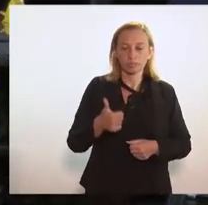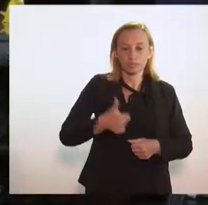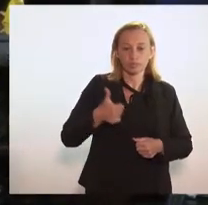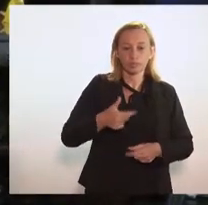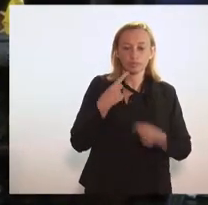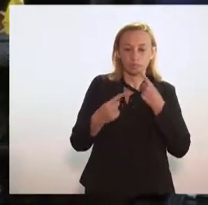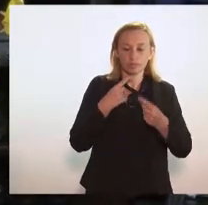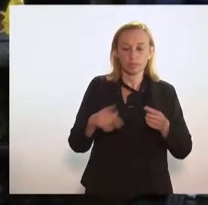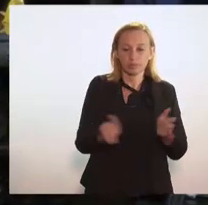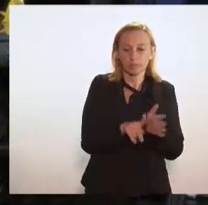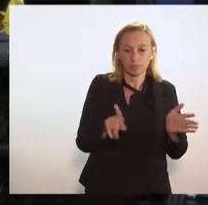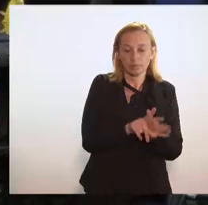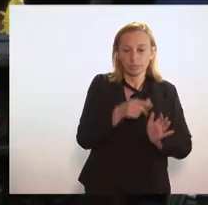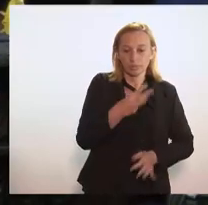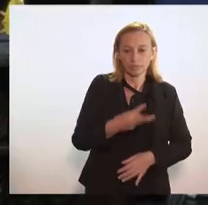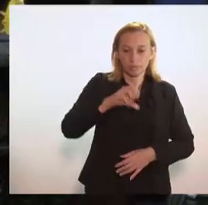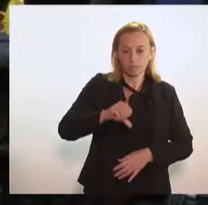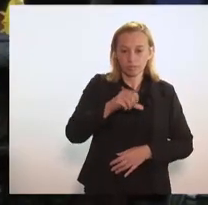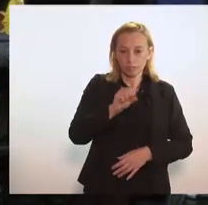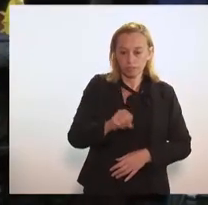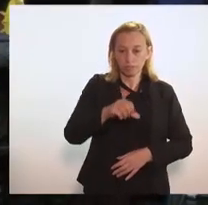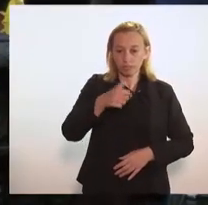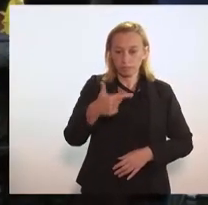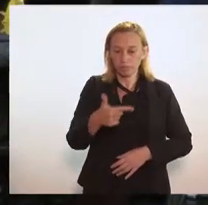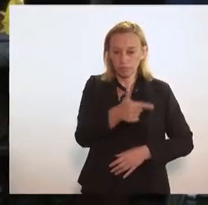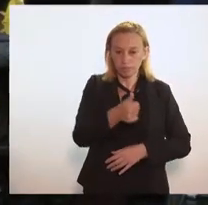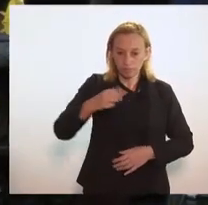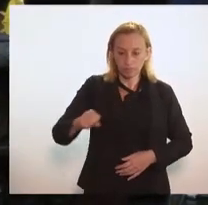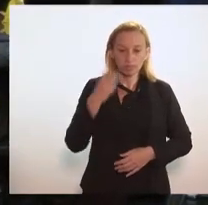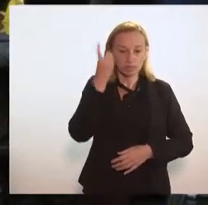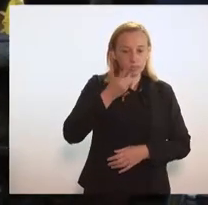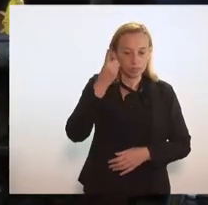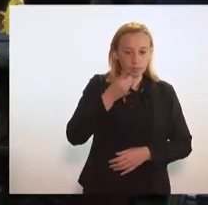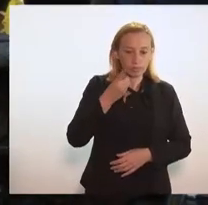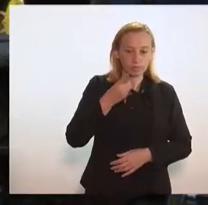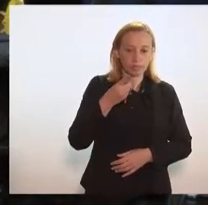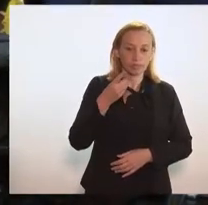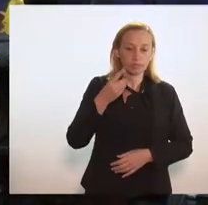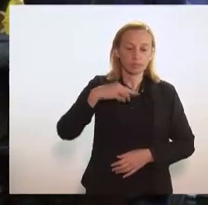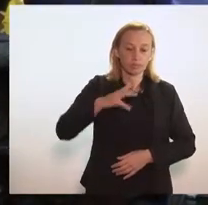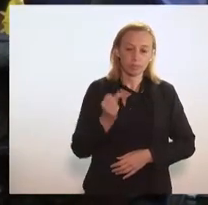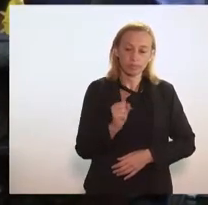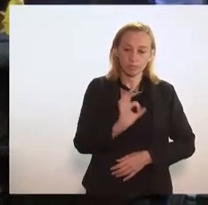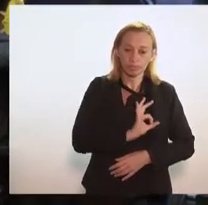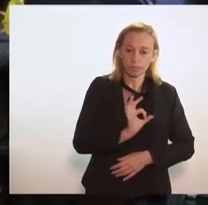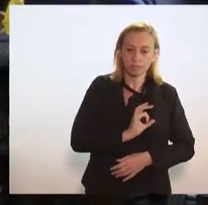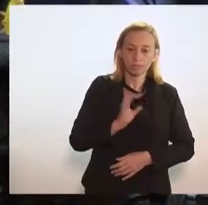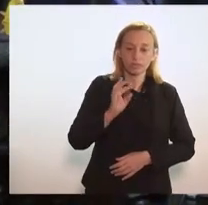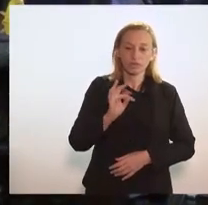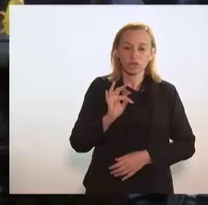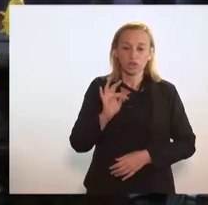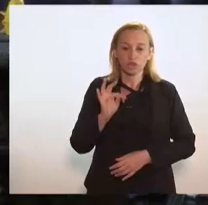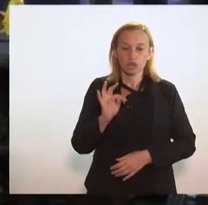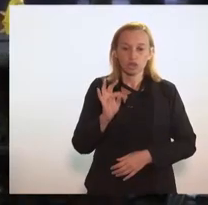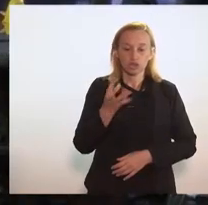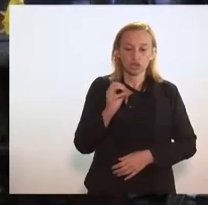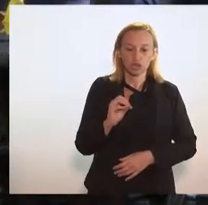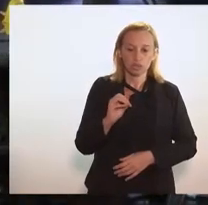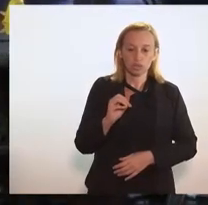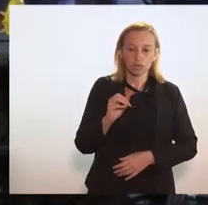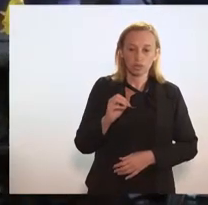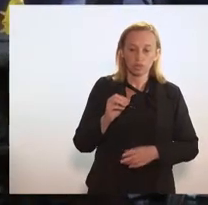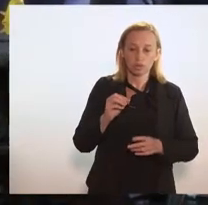primeira discussão projeto de lei 3992 de 18 de autoria dos deputados Martha Rocha e o carros que altera lei